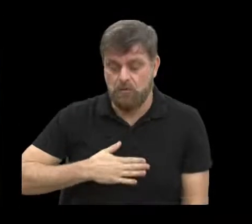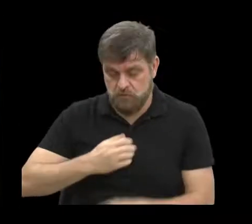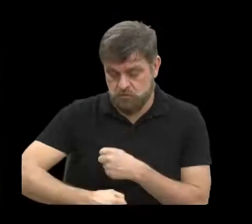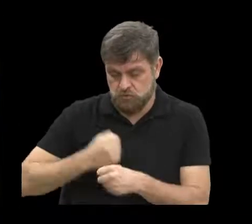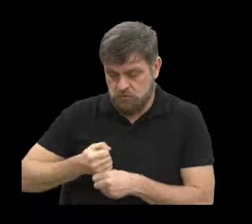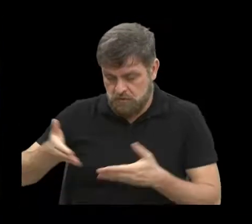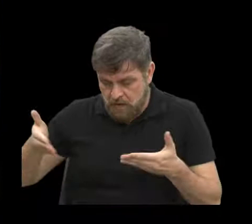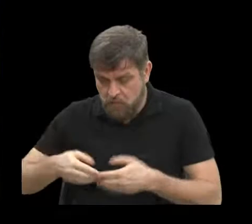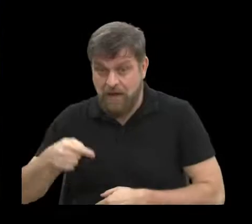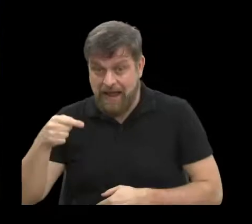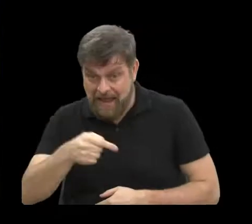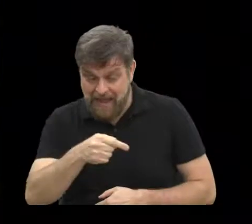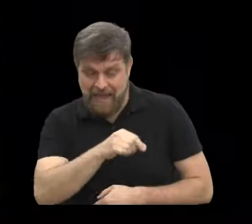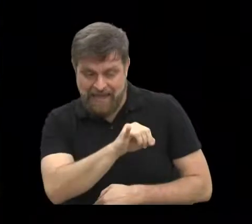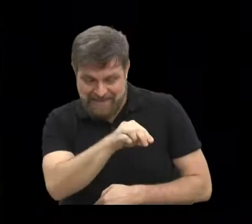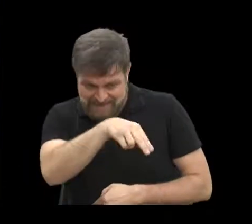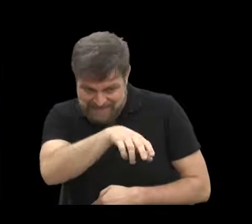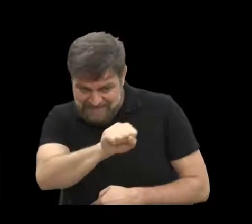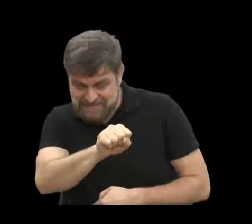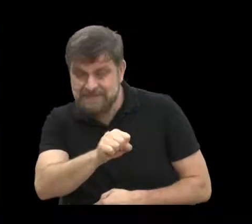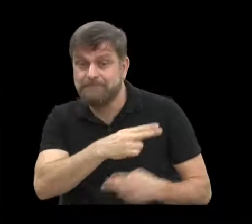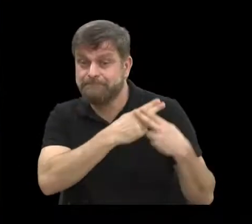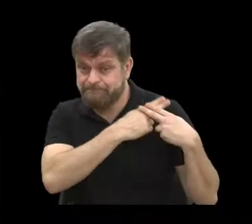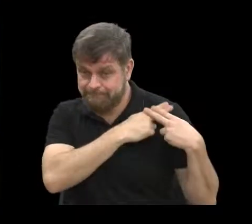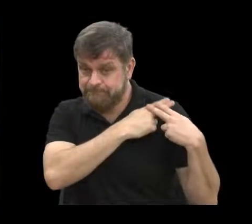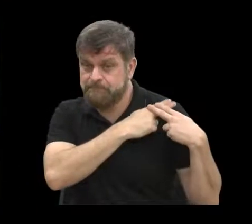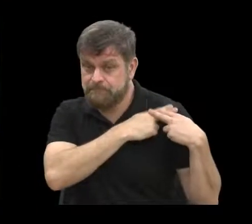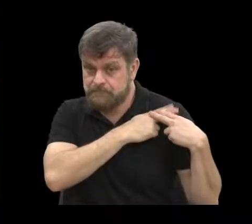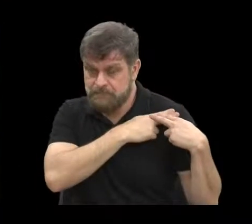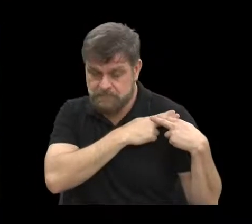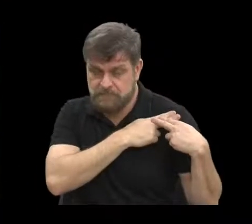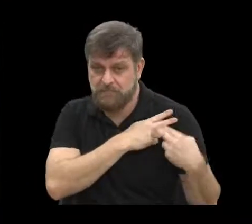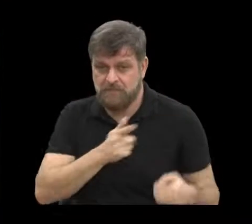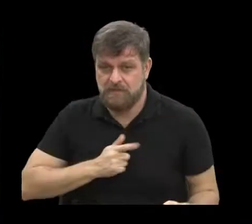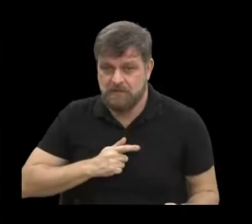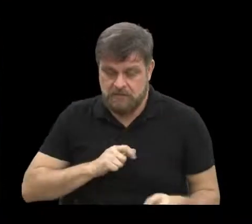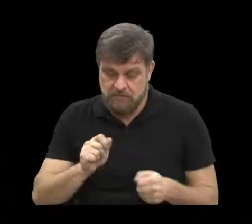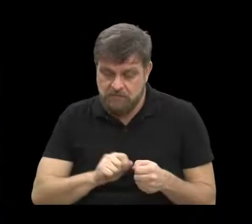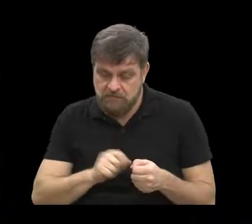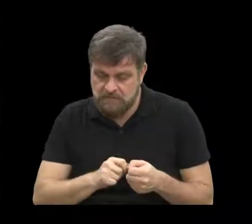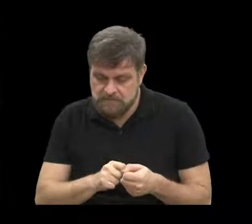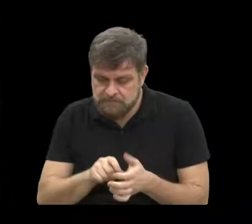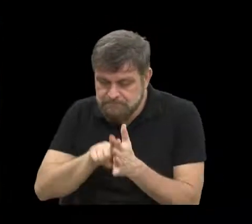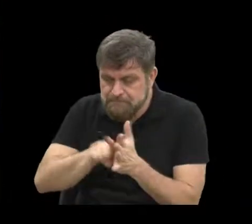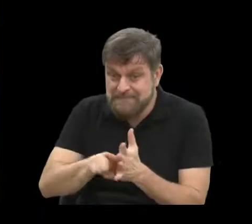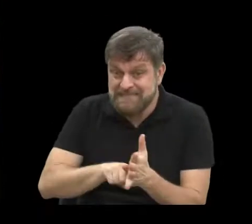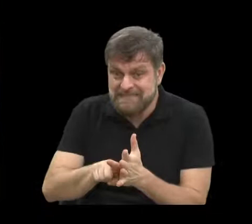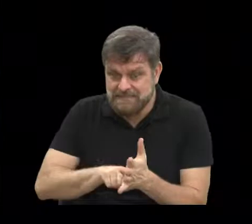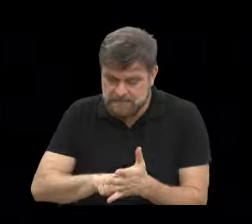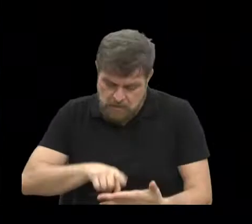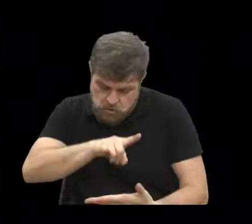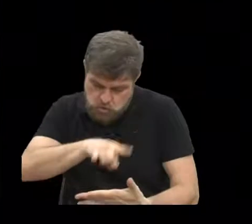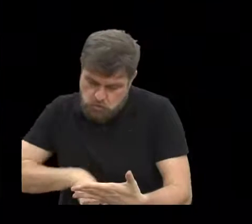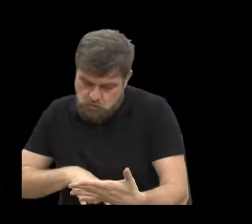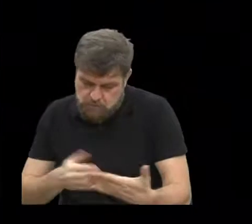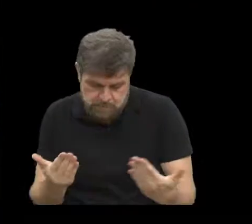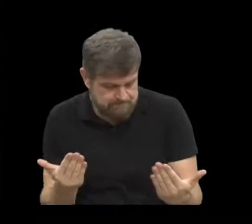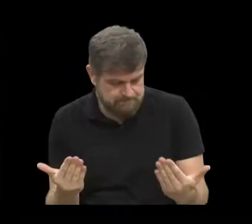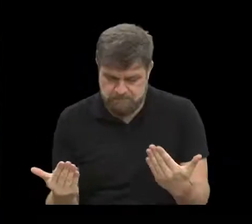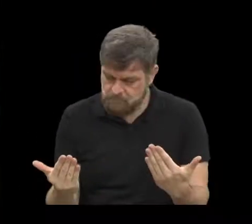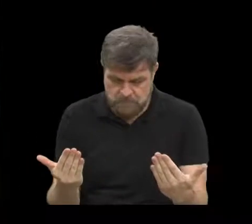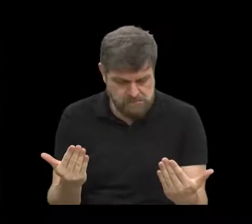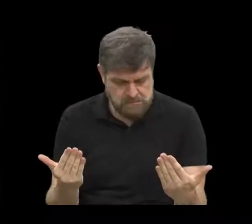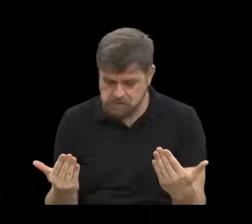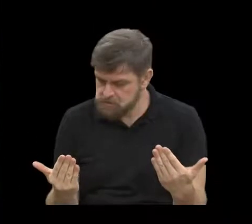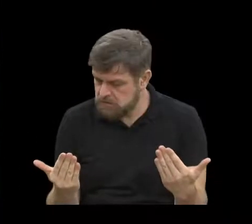também cabe ao INSS realizar periodicamente cruzamento de informações, utilizando os dados